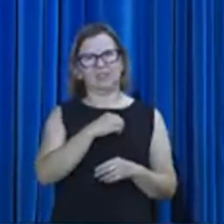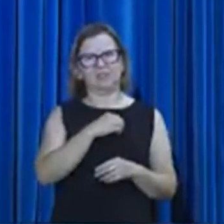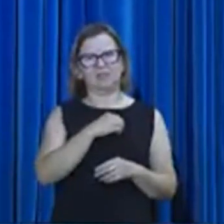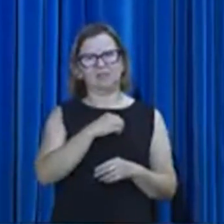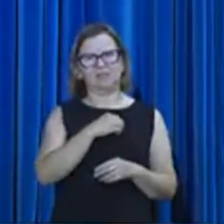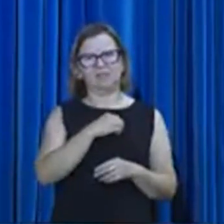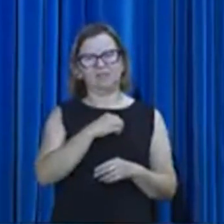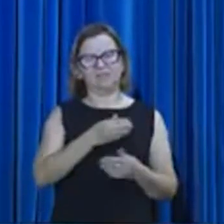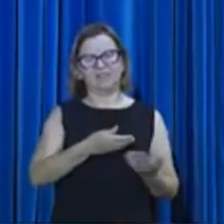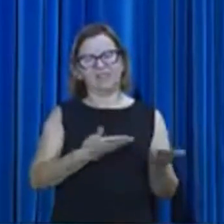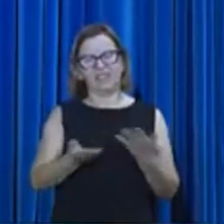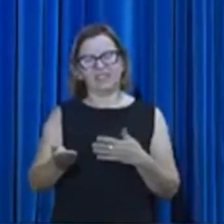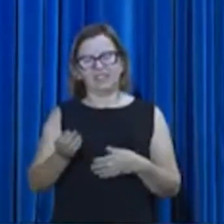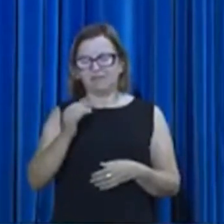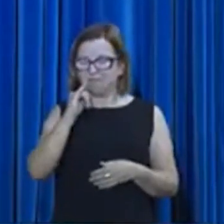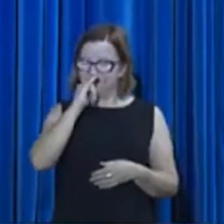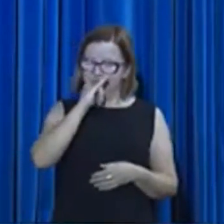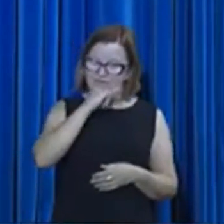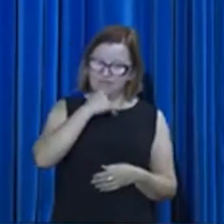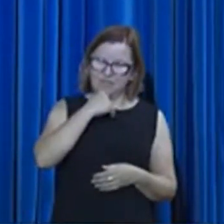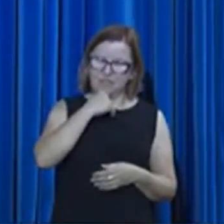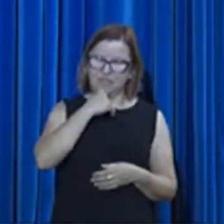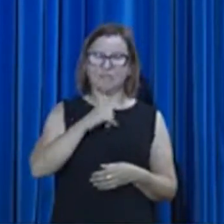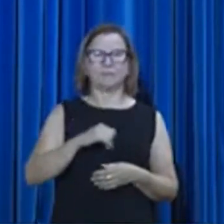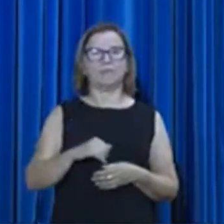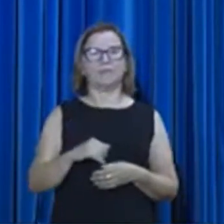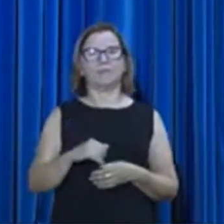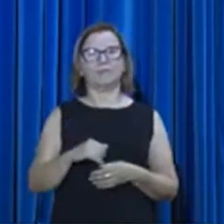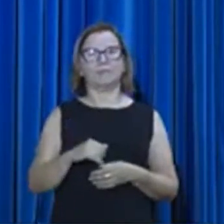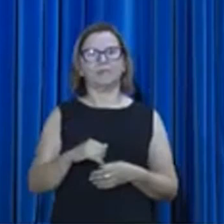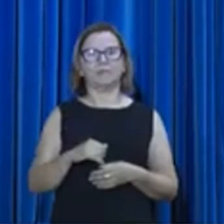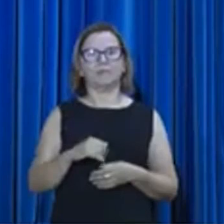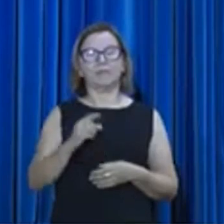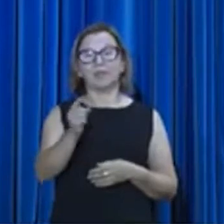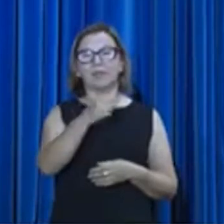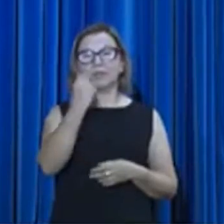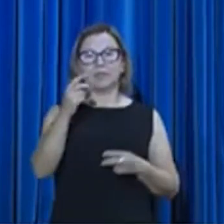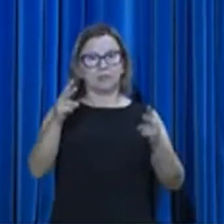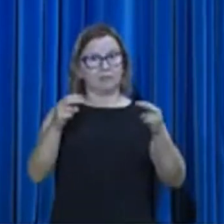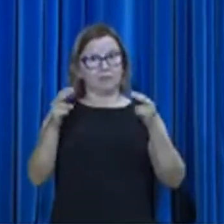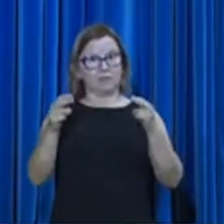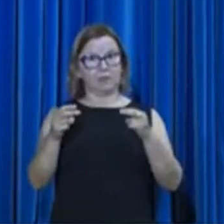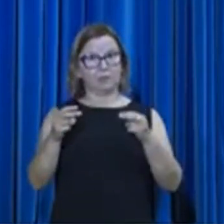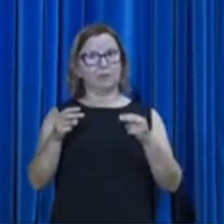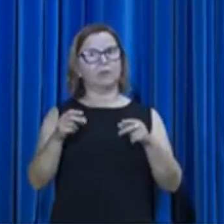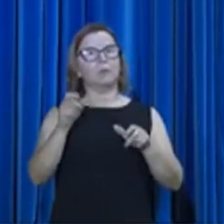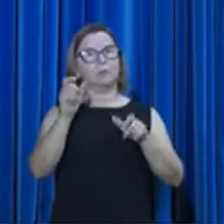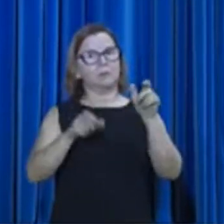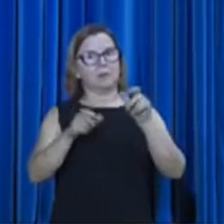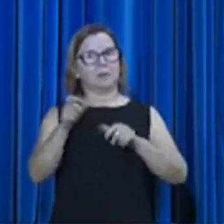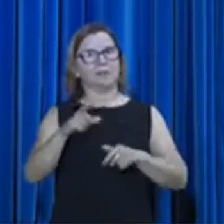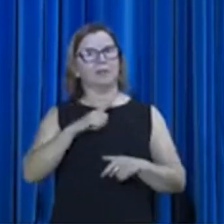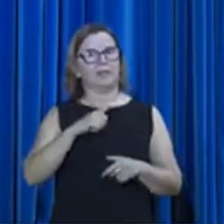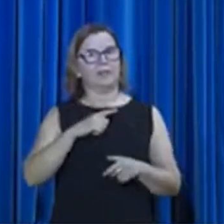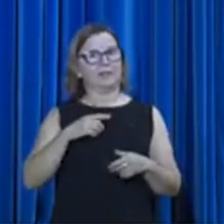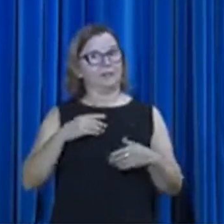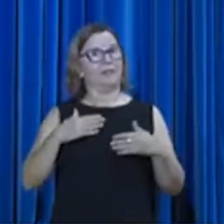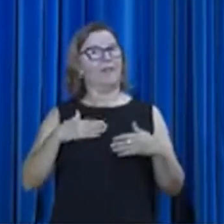desgosto. Quantas vezes nós vemos até pessoas que têm prazer em realizar uma função. Eu acho que